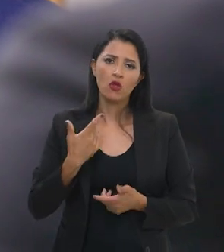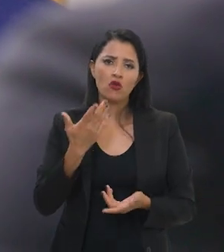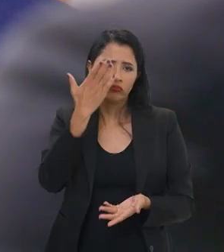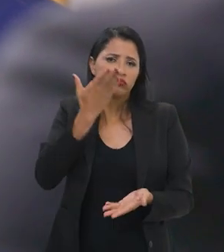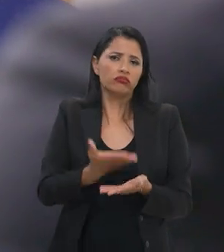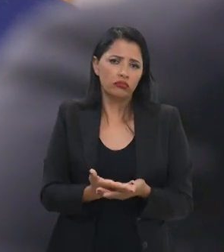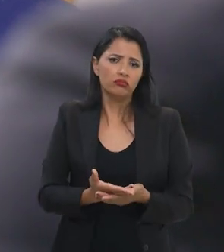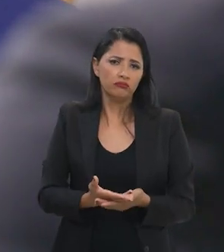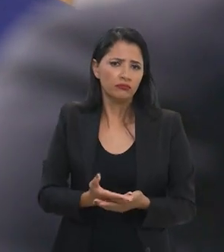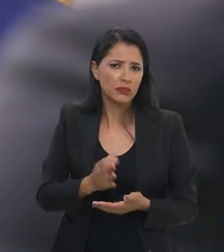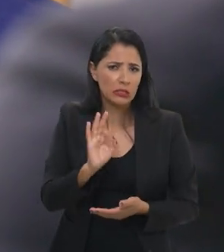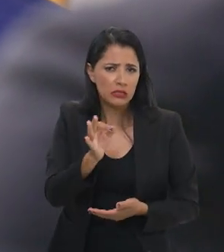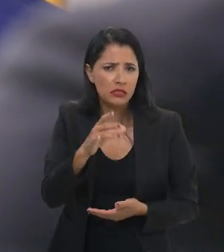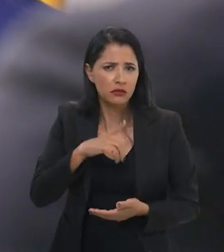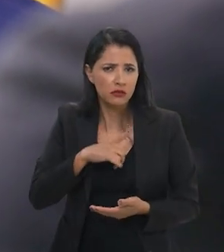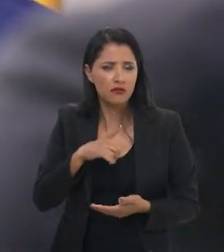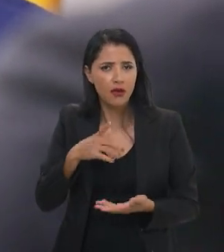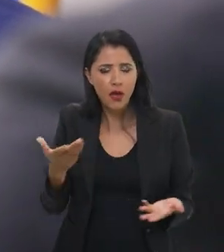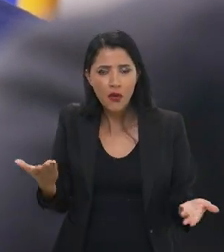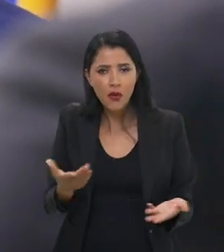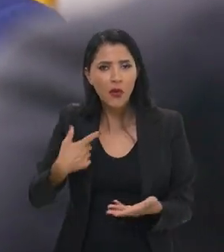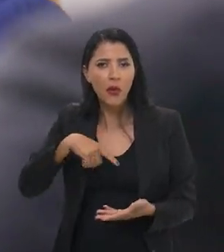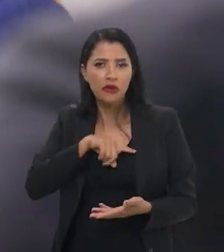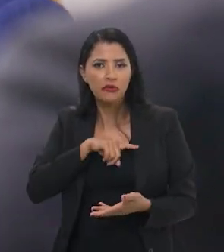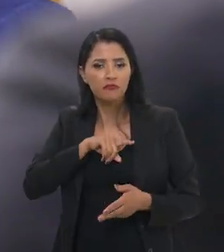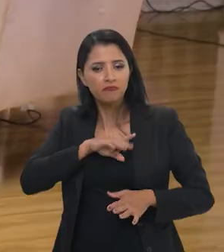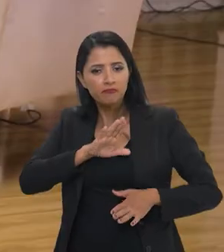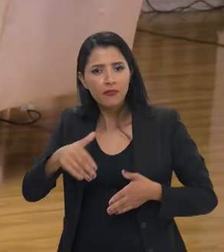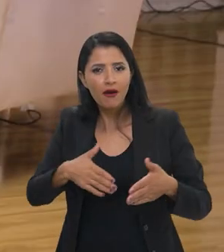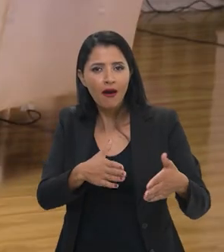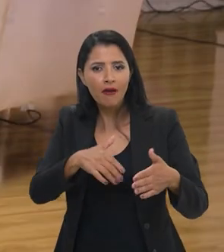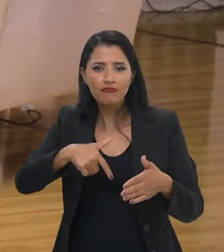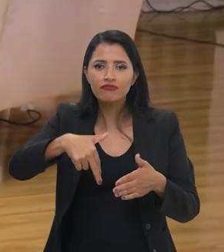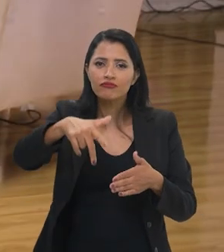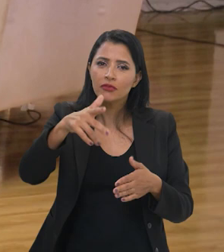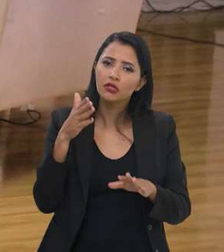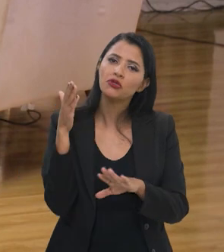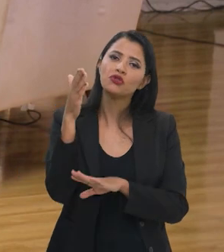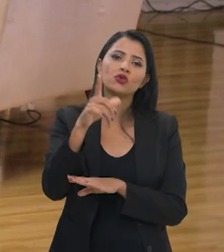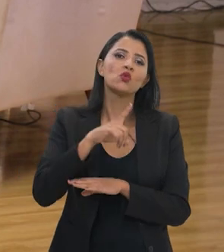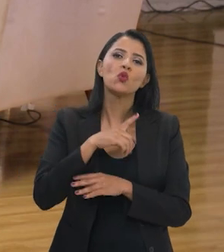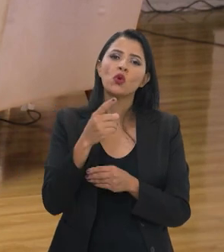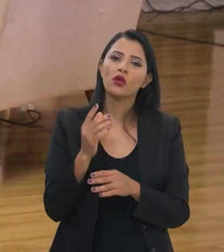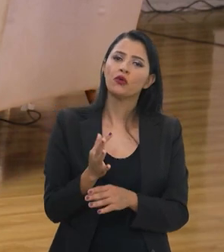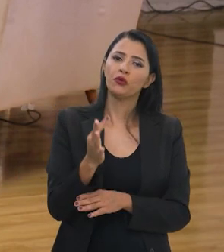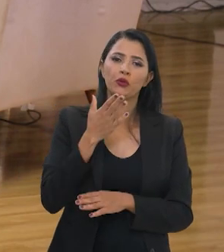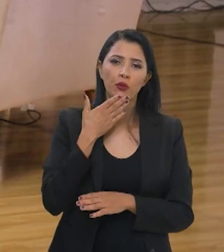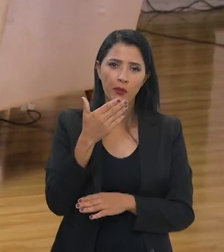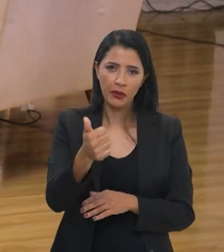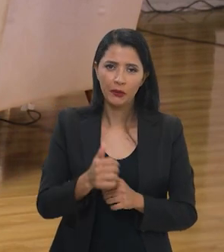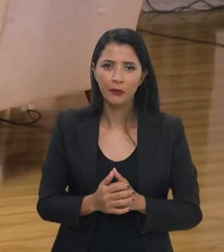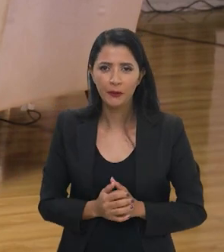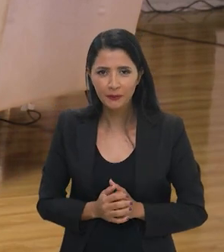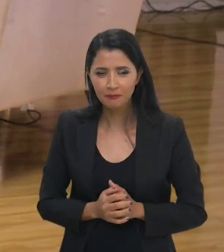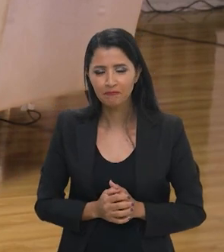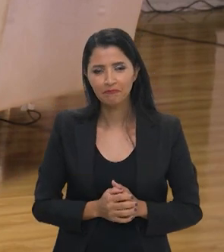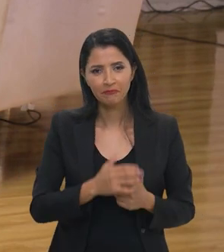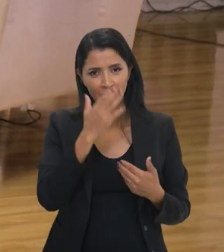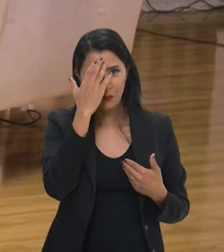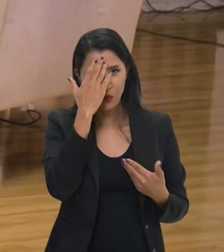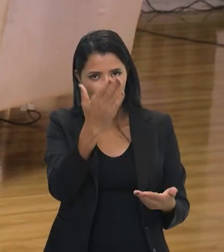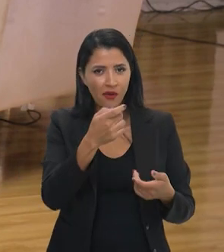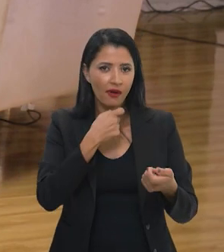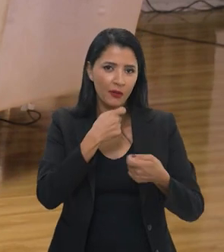assim bastante confiante não é que a gente agora é uma caminhada cada vez mais em direção a um futuro melhor